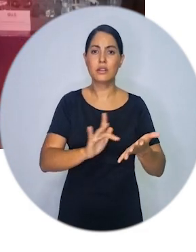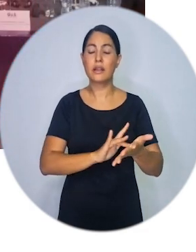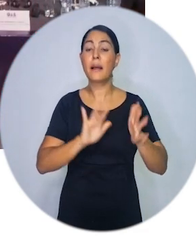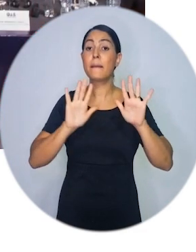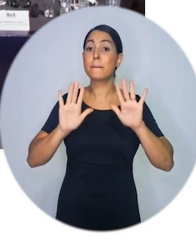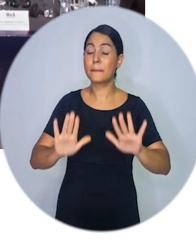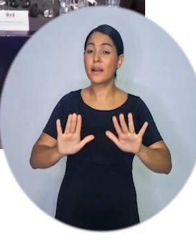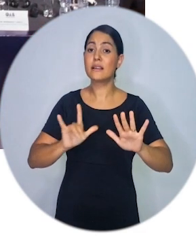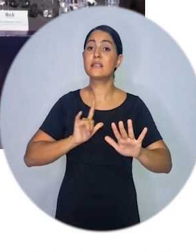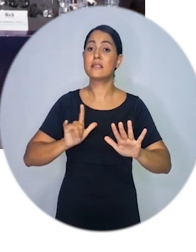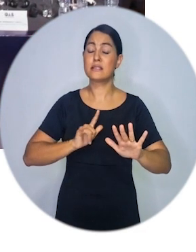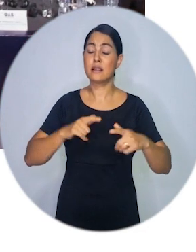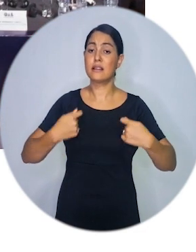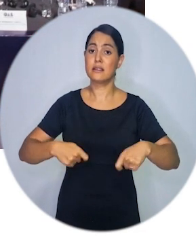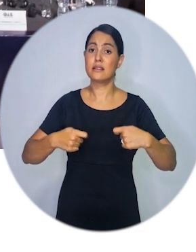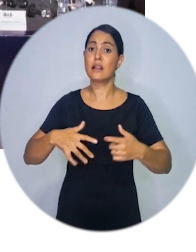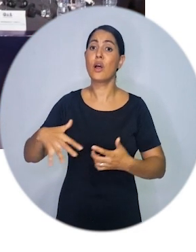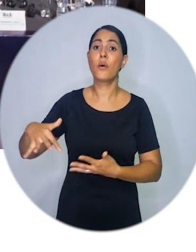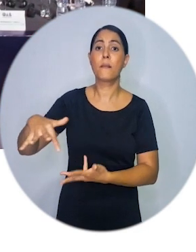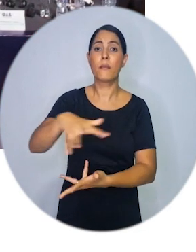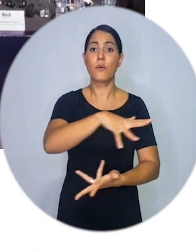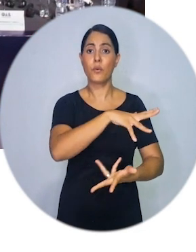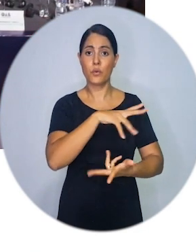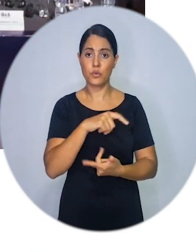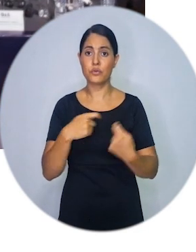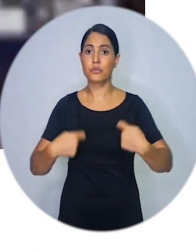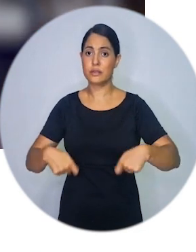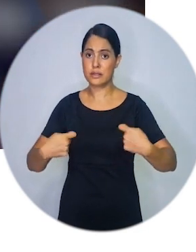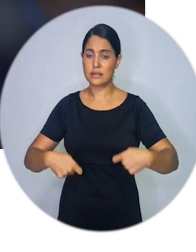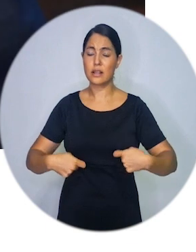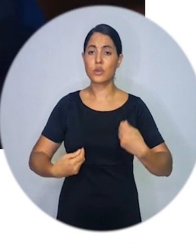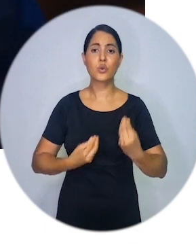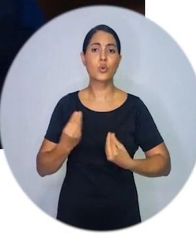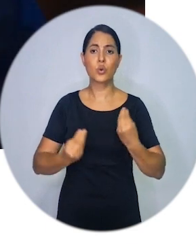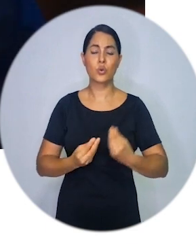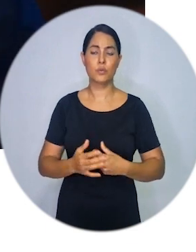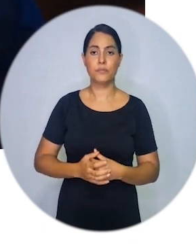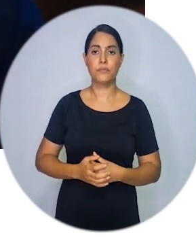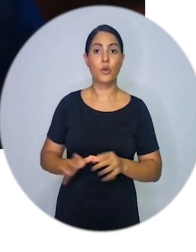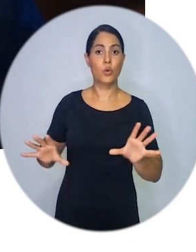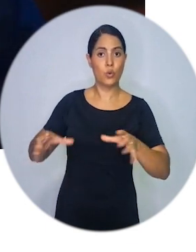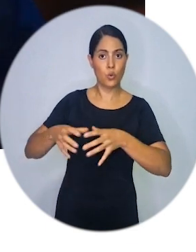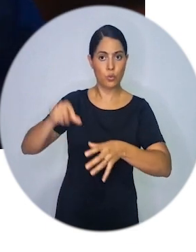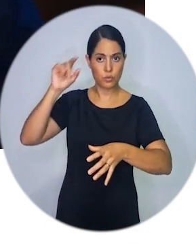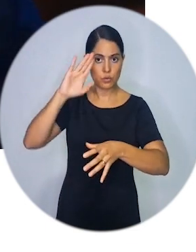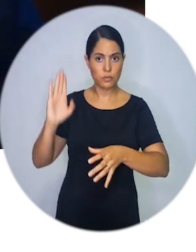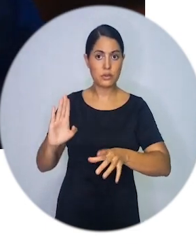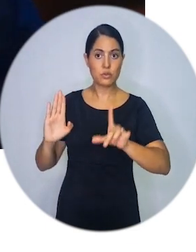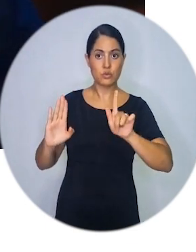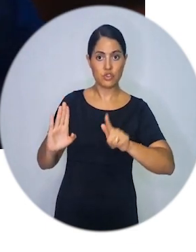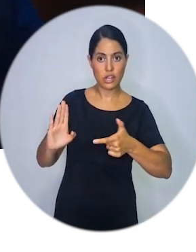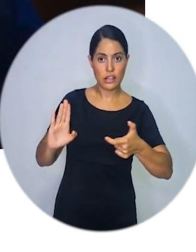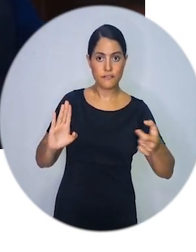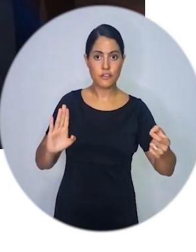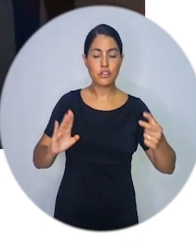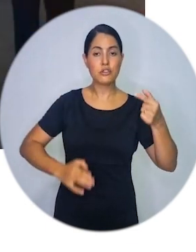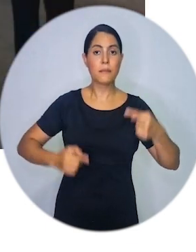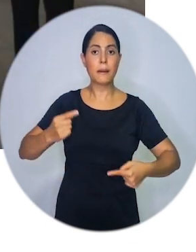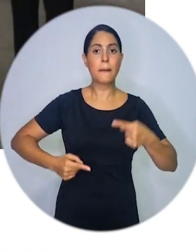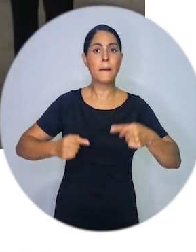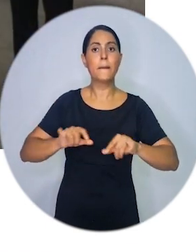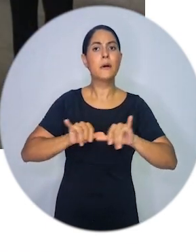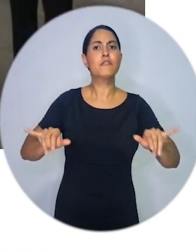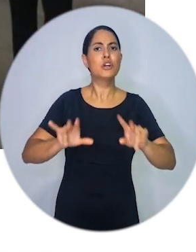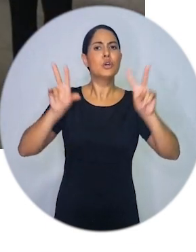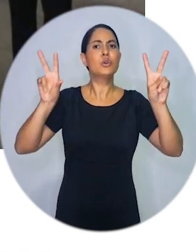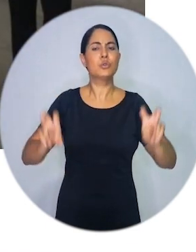uma governança global. É por isso que, atualmente, na presidência do G20, o Brasil deseja também fomentar o